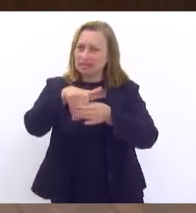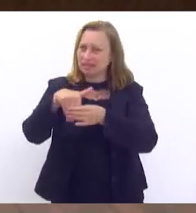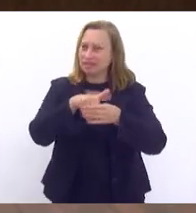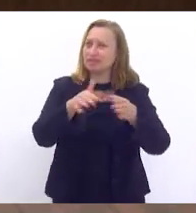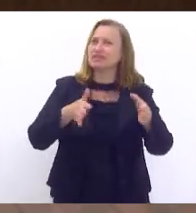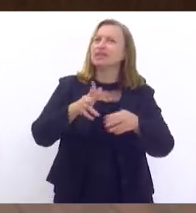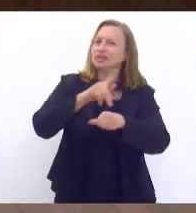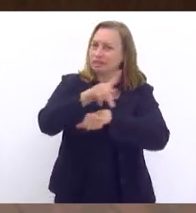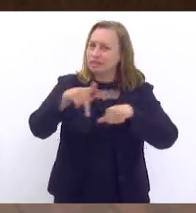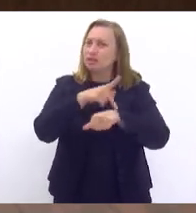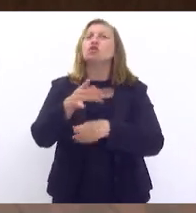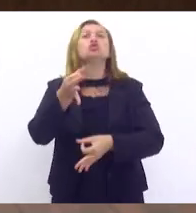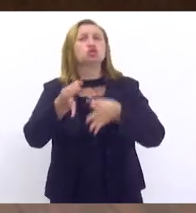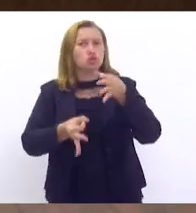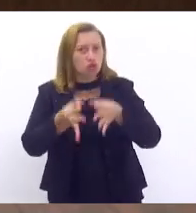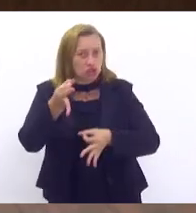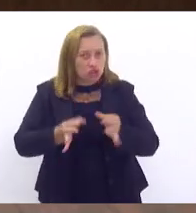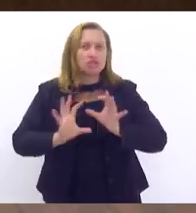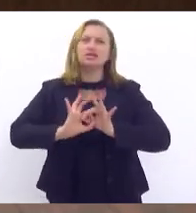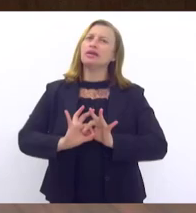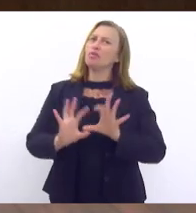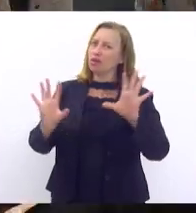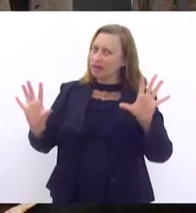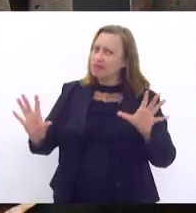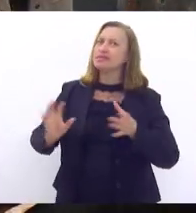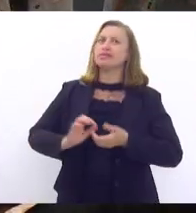a justiça da democracia.